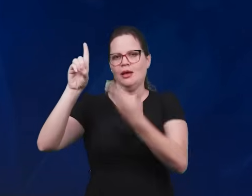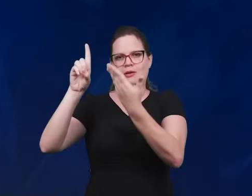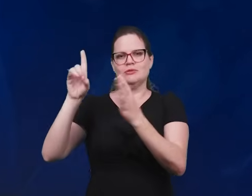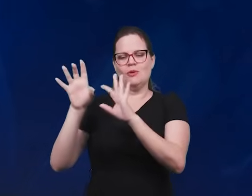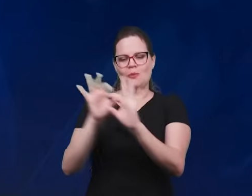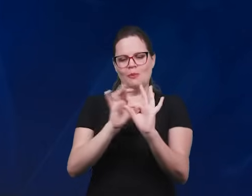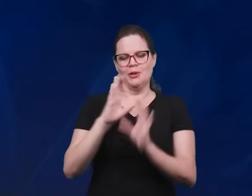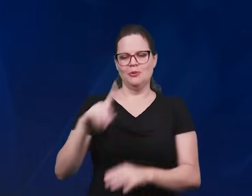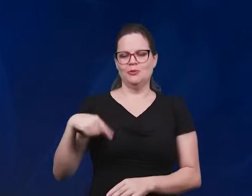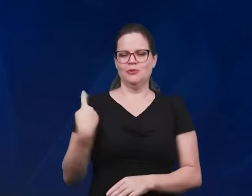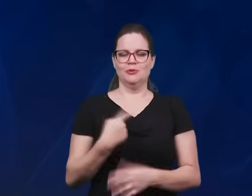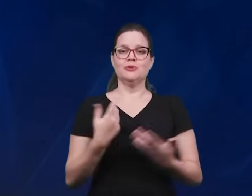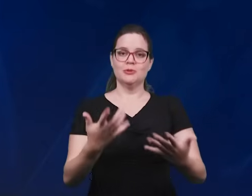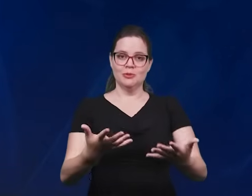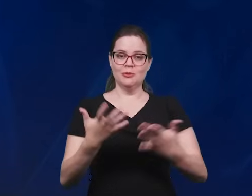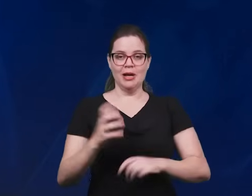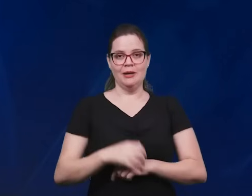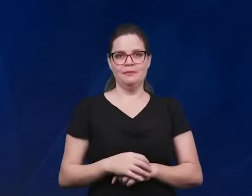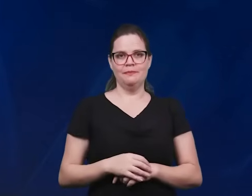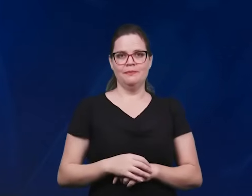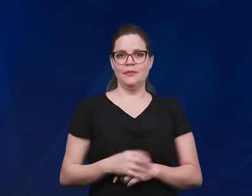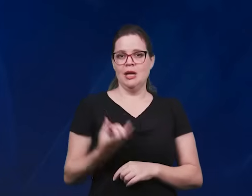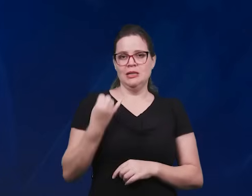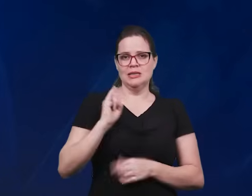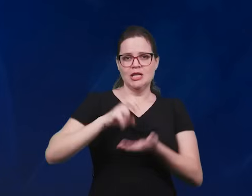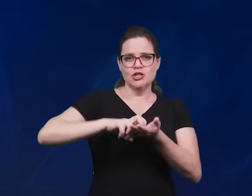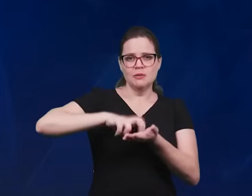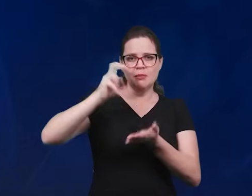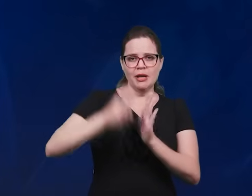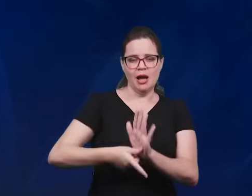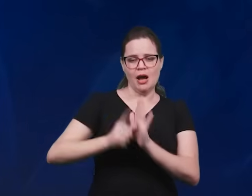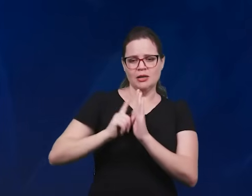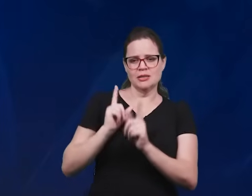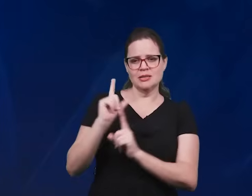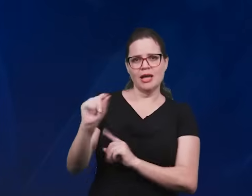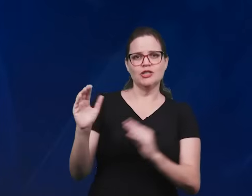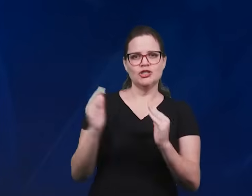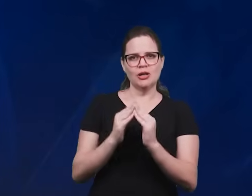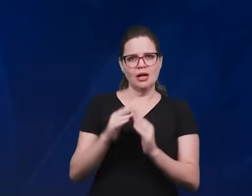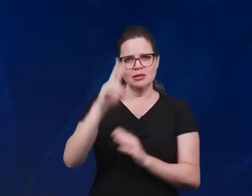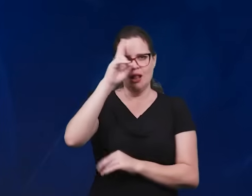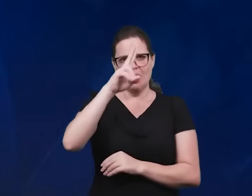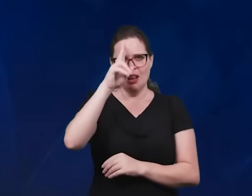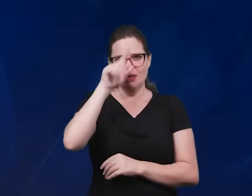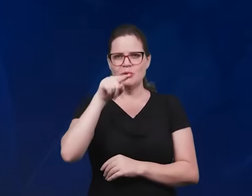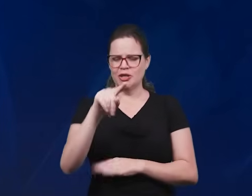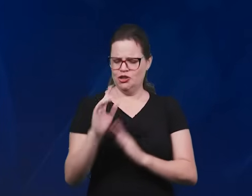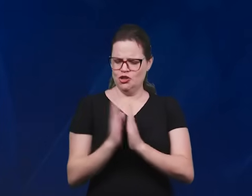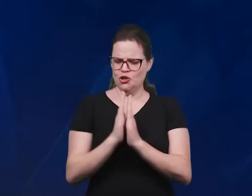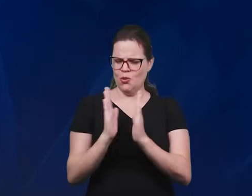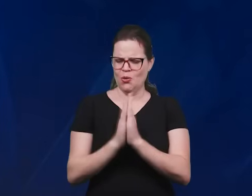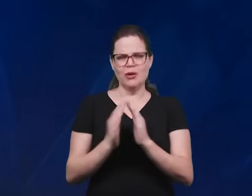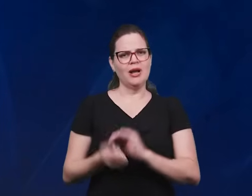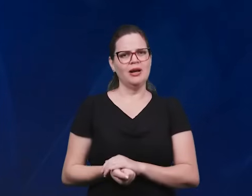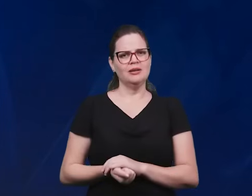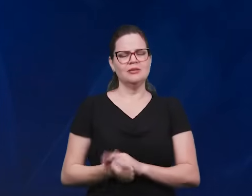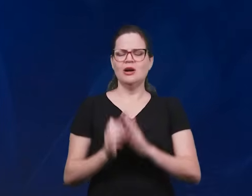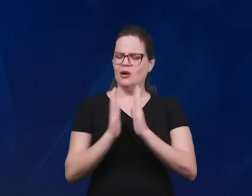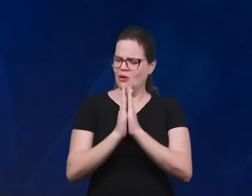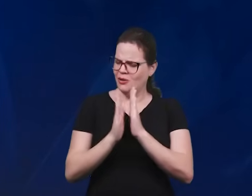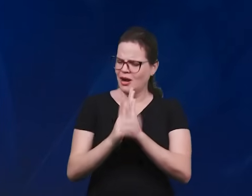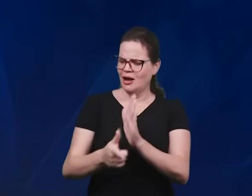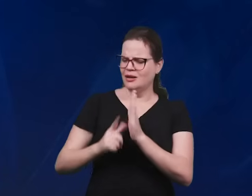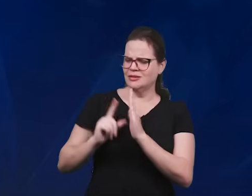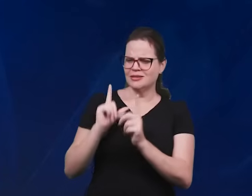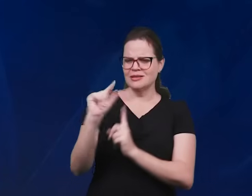Ao amanhecer, antes de sair de casa para qualquer atividade, lembre-se de fazer uma oração a Deus. E